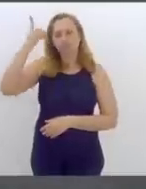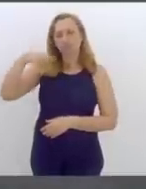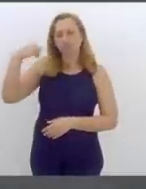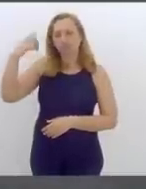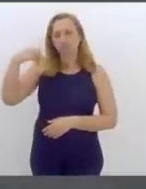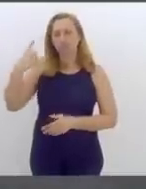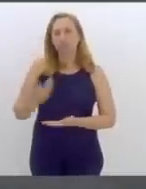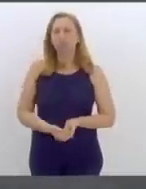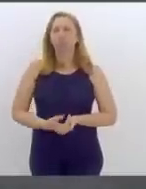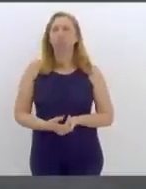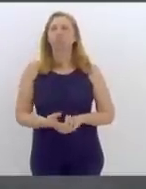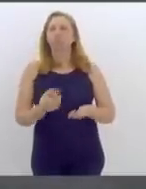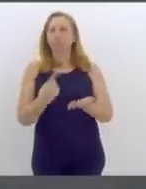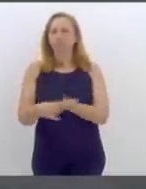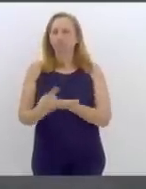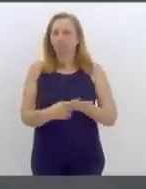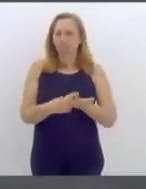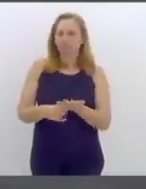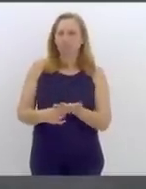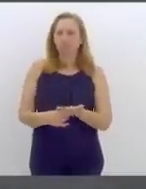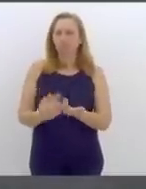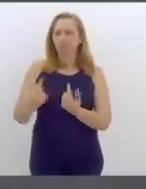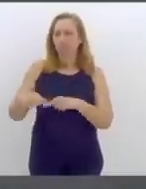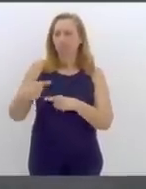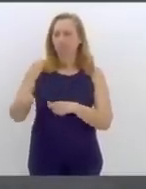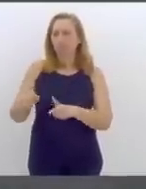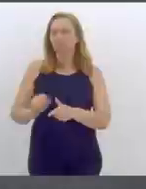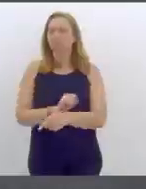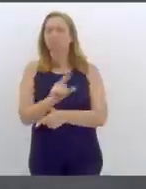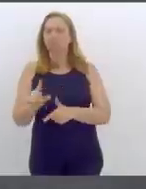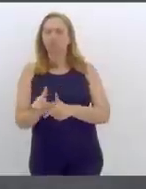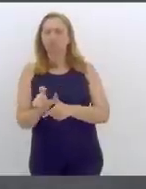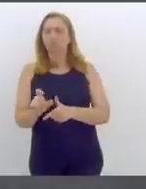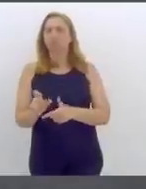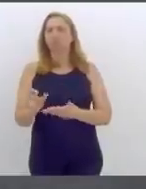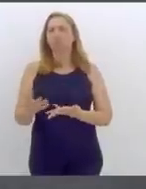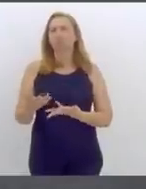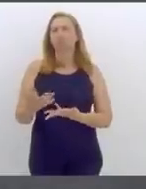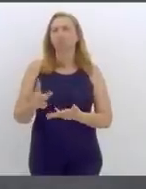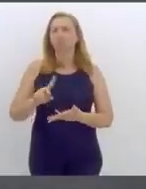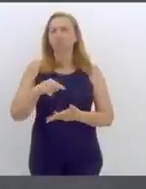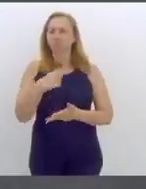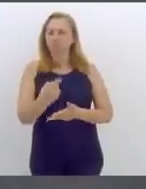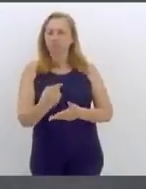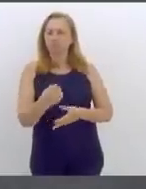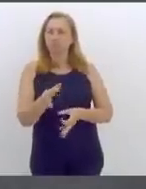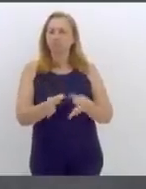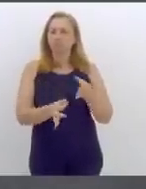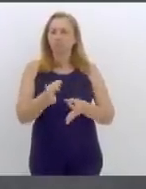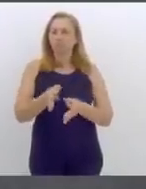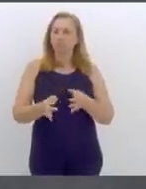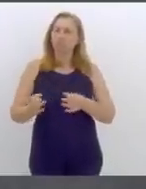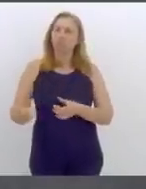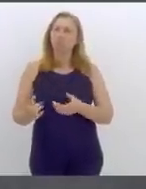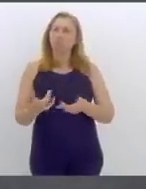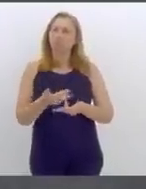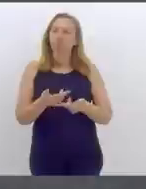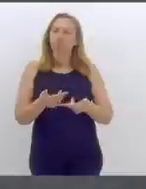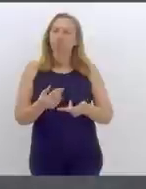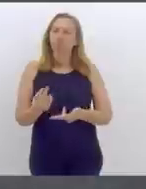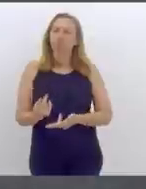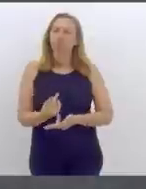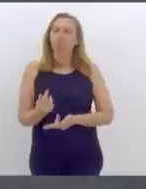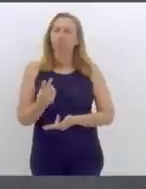que aí logicamente ela vai provocar o Executivo ou a quem de direito vai ouvir e vai para o juiz homologar e assim tem valor